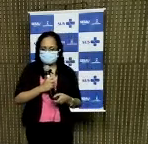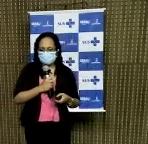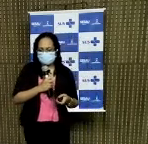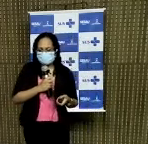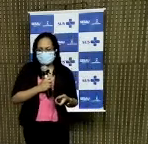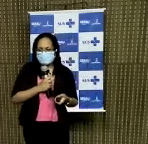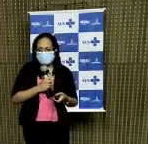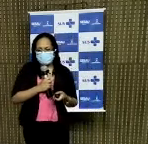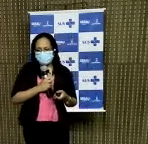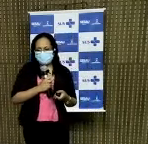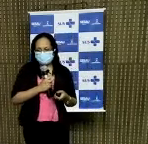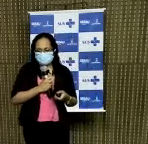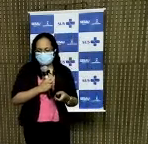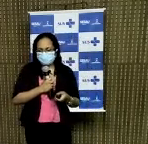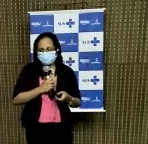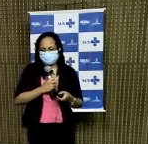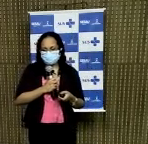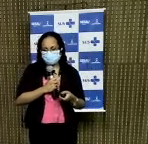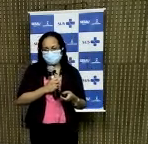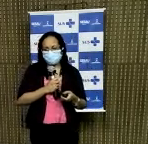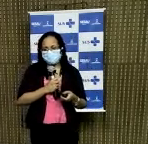numa escola próxima à unidade.